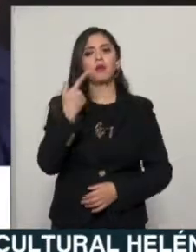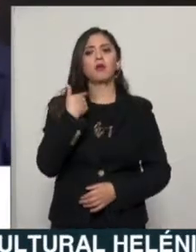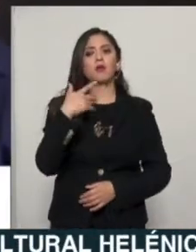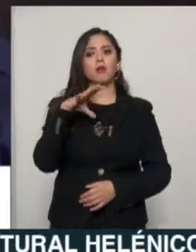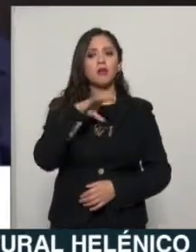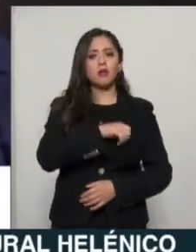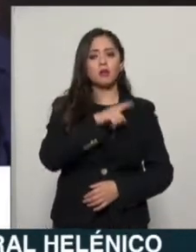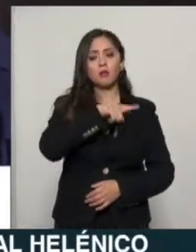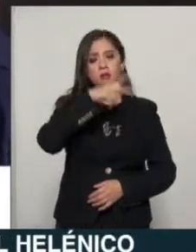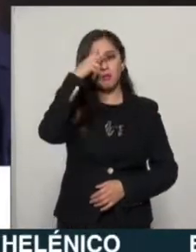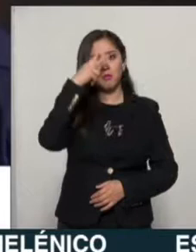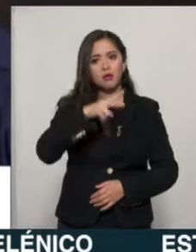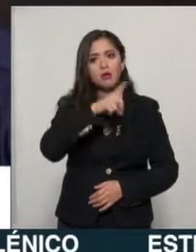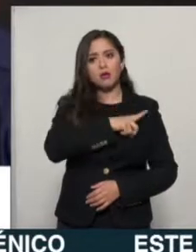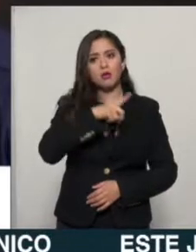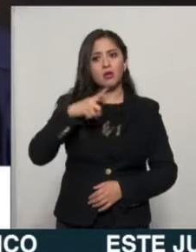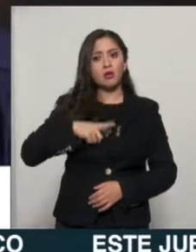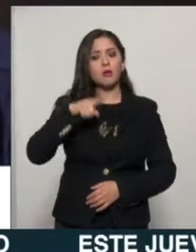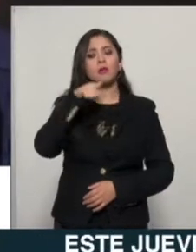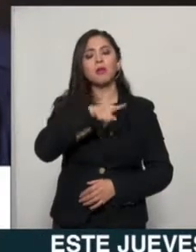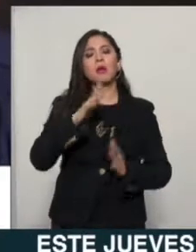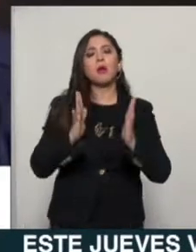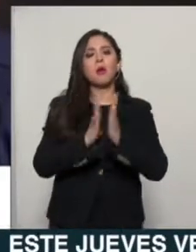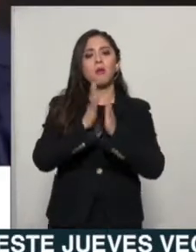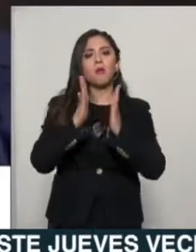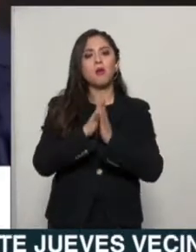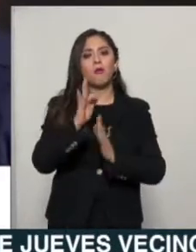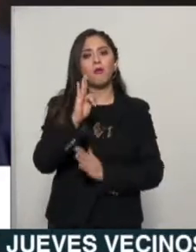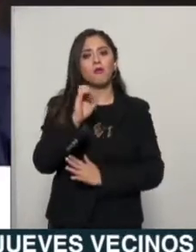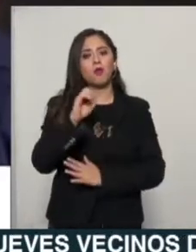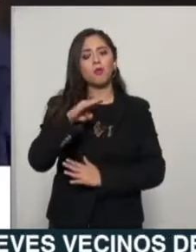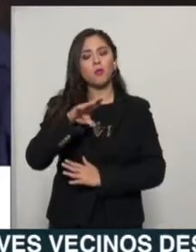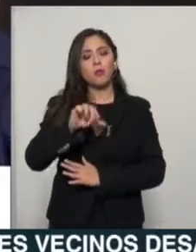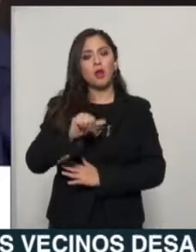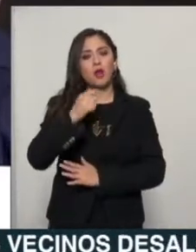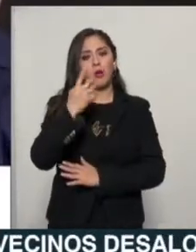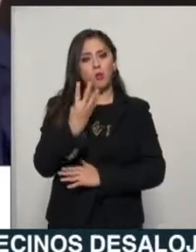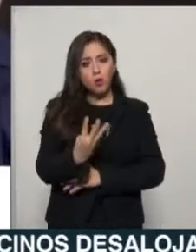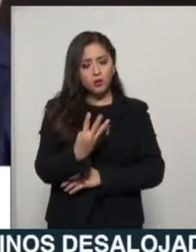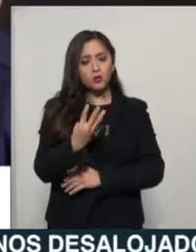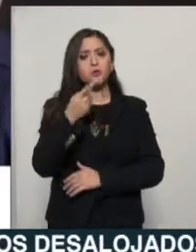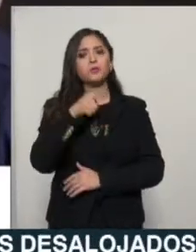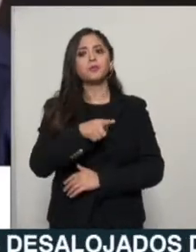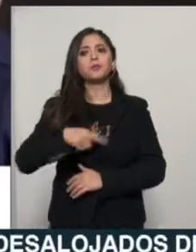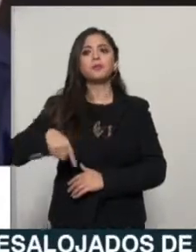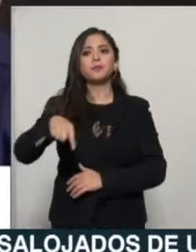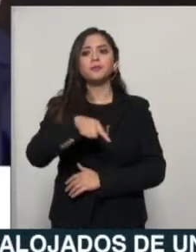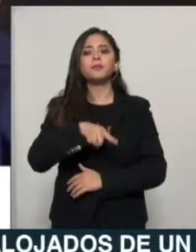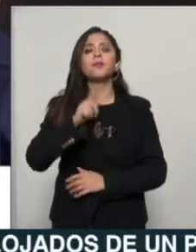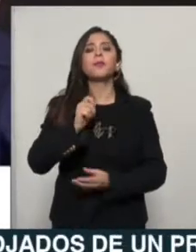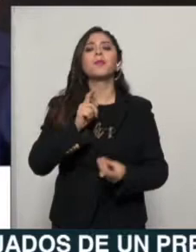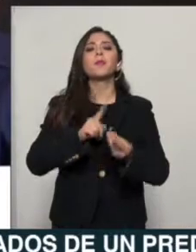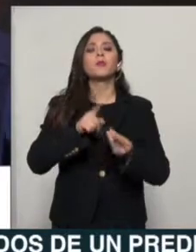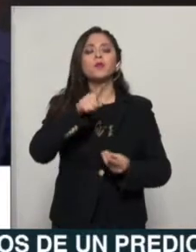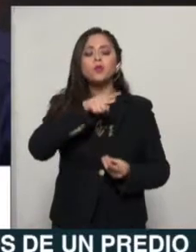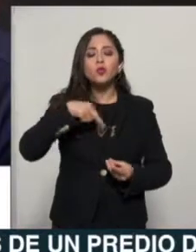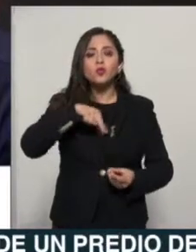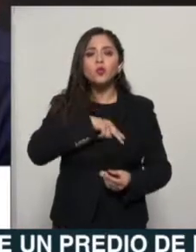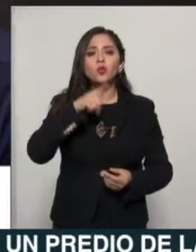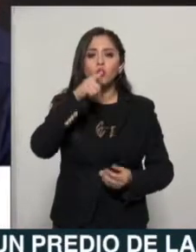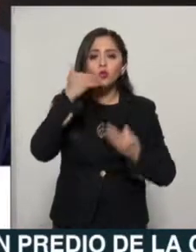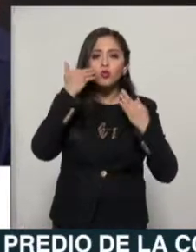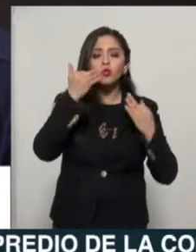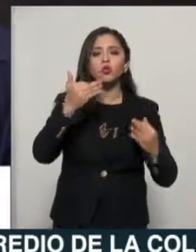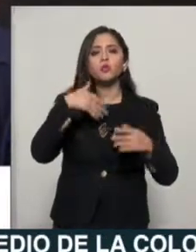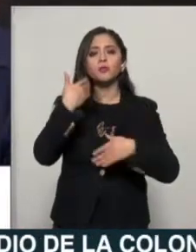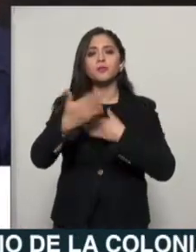e apoiar muito a Fórmula 4 mexicana, claro. O kart, a Fórmula 4, de onde vamos encontrar os novos